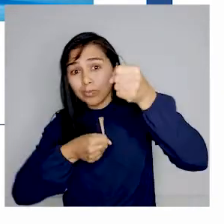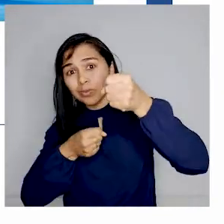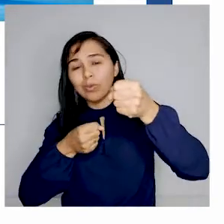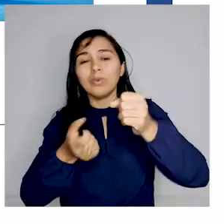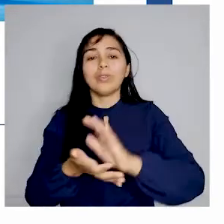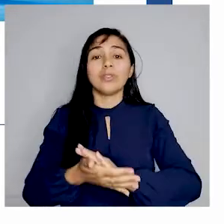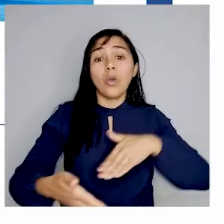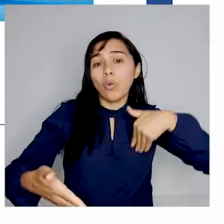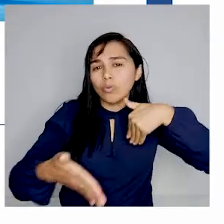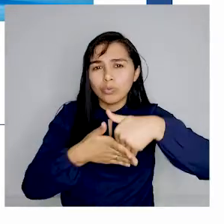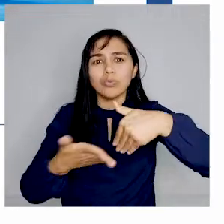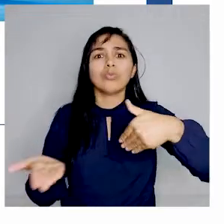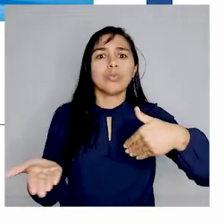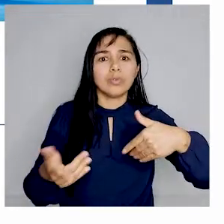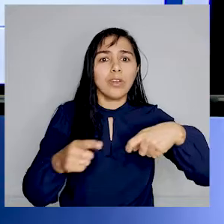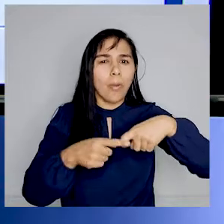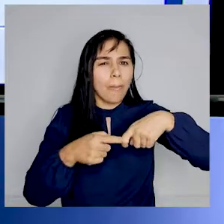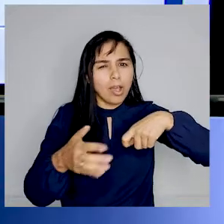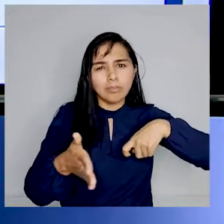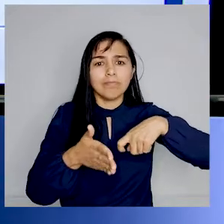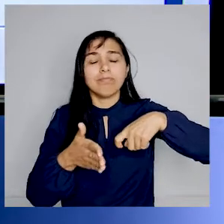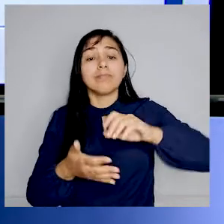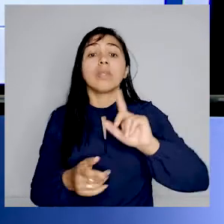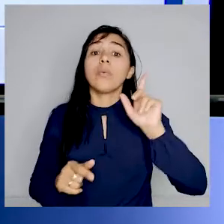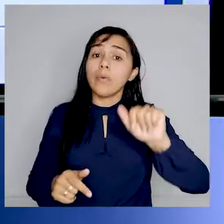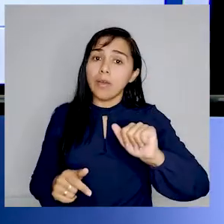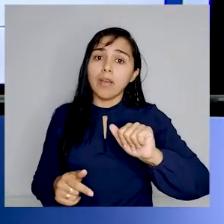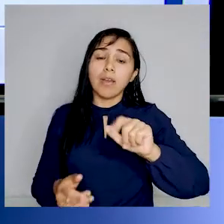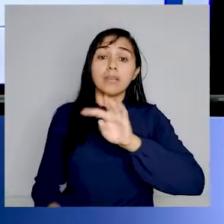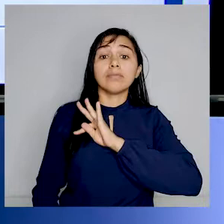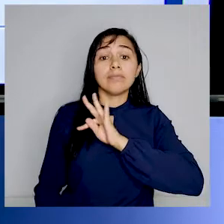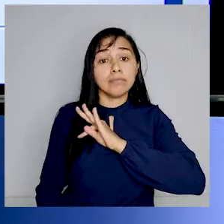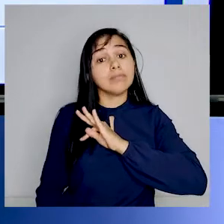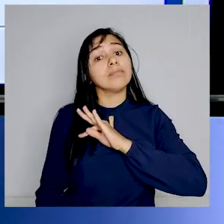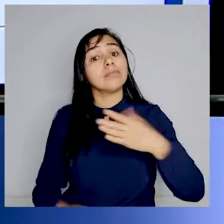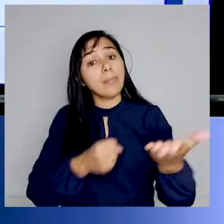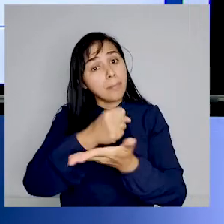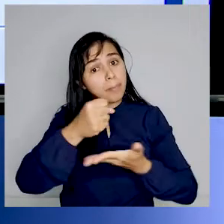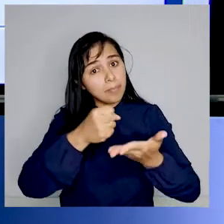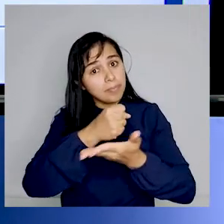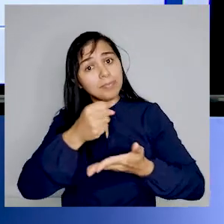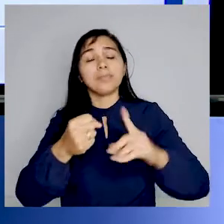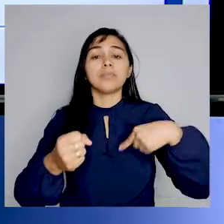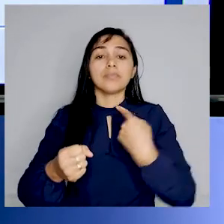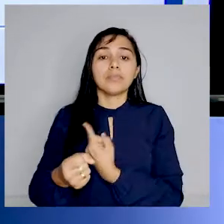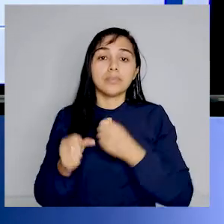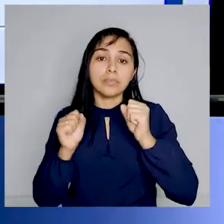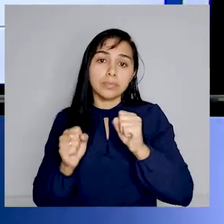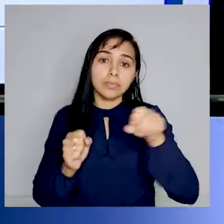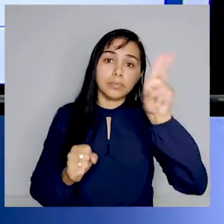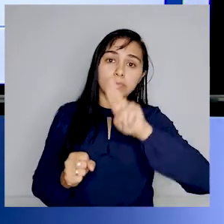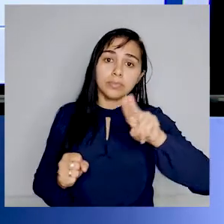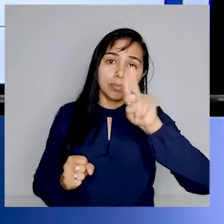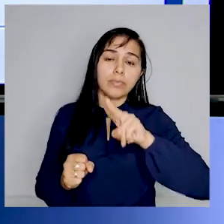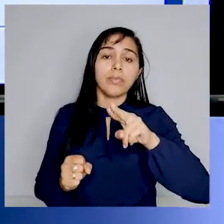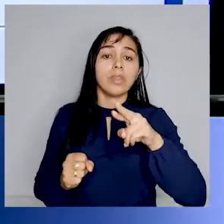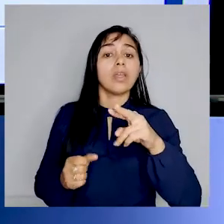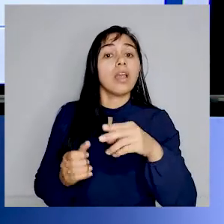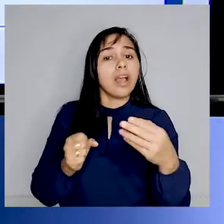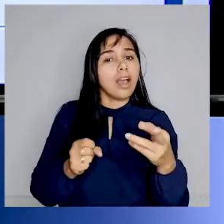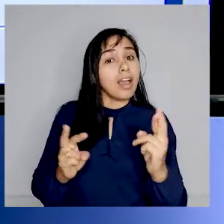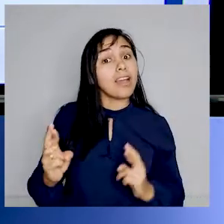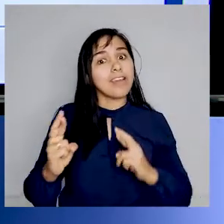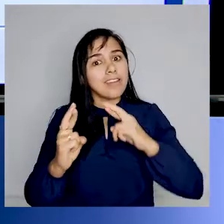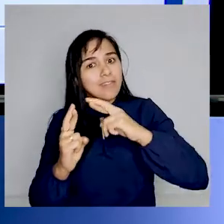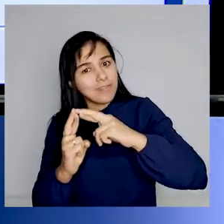os chutes, as joelhadas, né, que são técnicas básicas aonde nós podemos utilizar essa